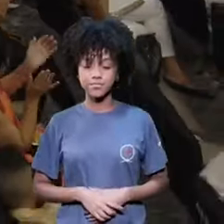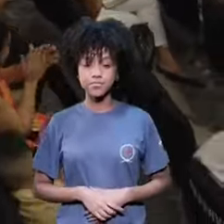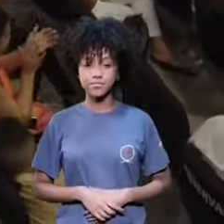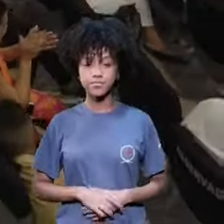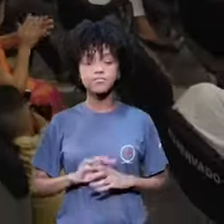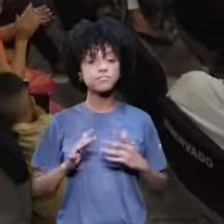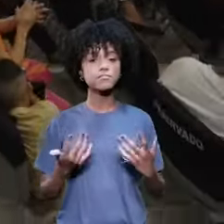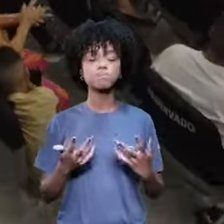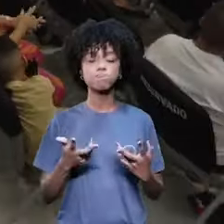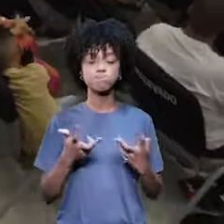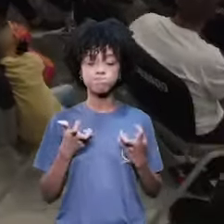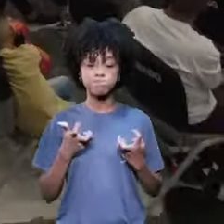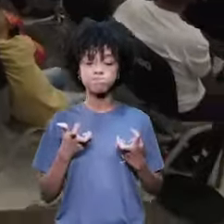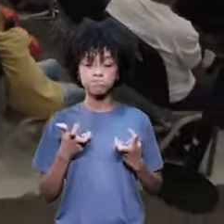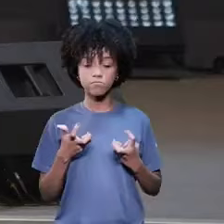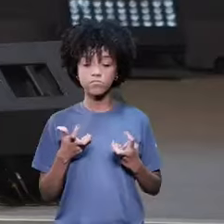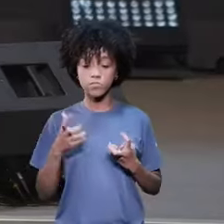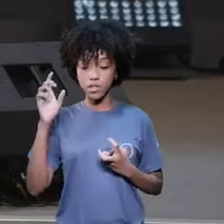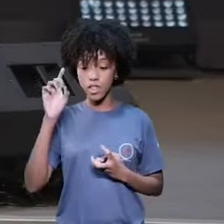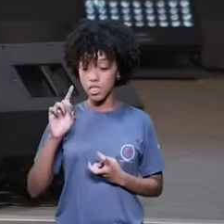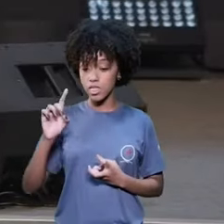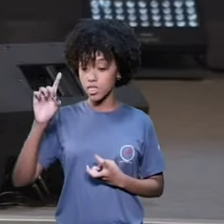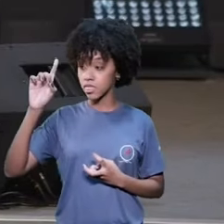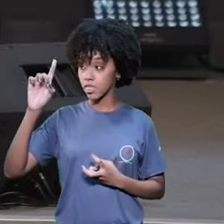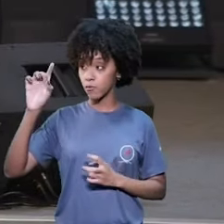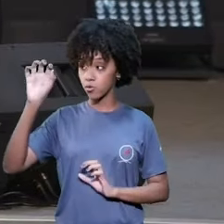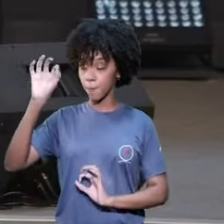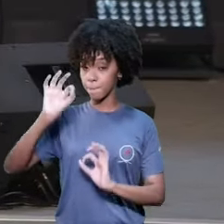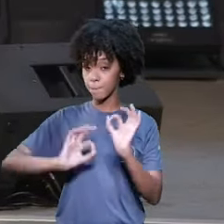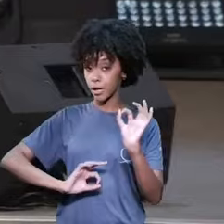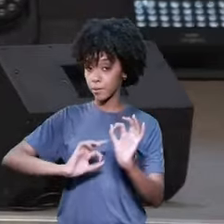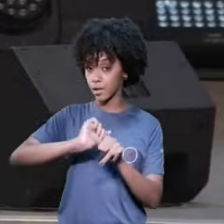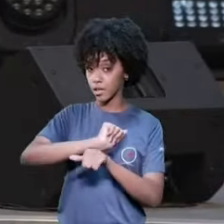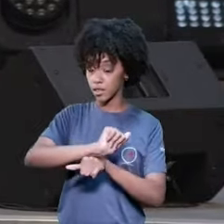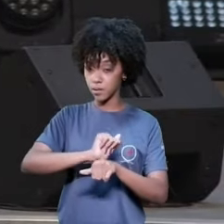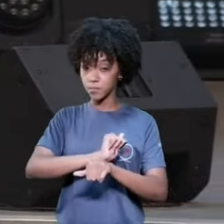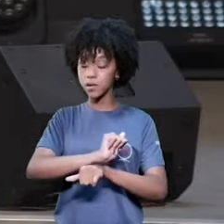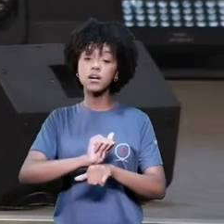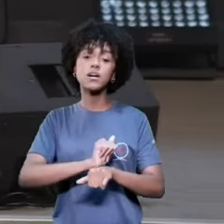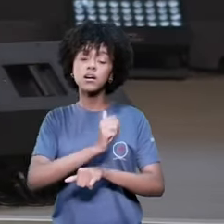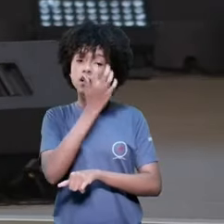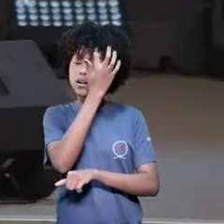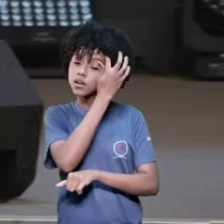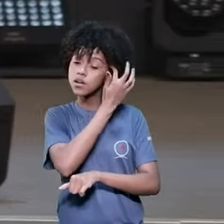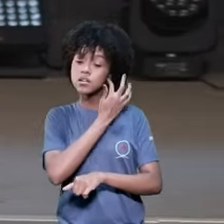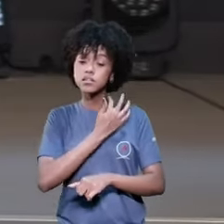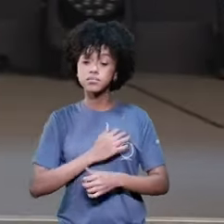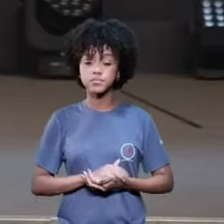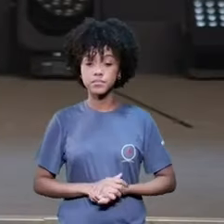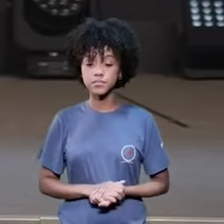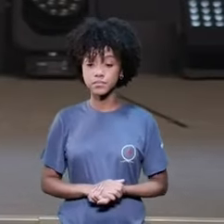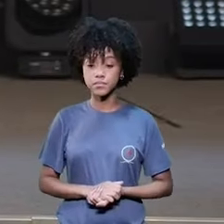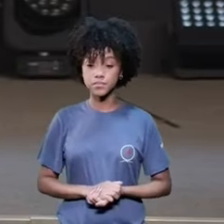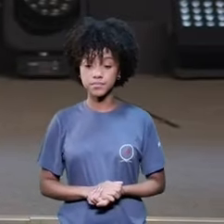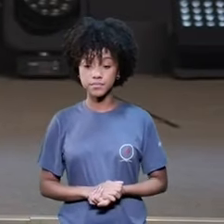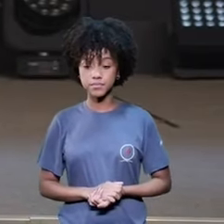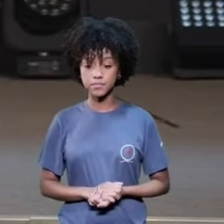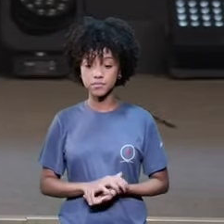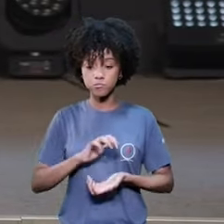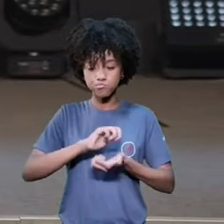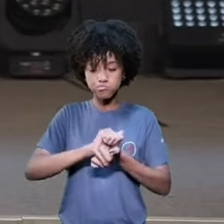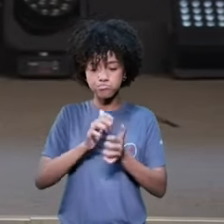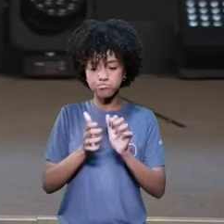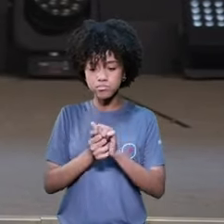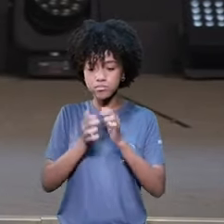Então veja, veja que Deus está formatando ele. Deus está preparando ele, sabe? Deus está colocando ele no molde.